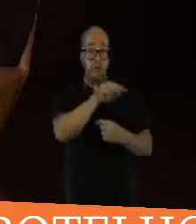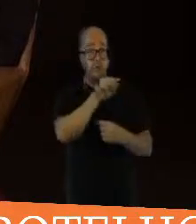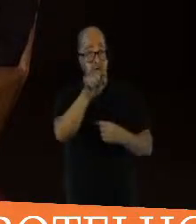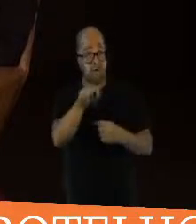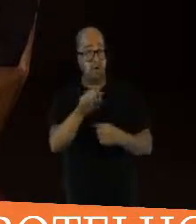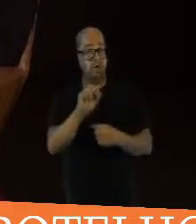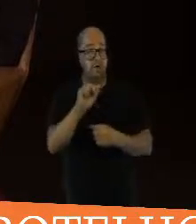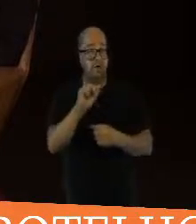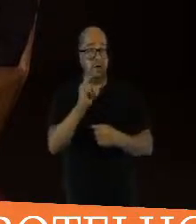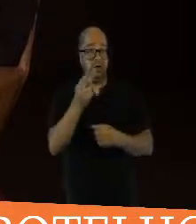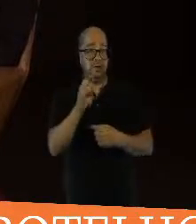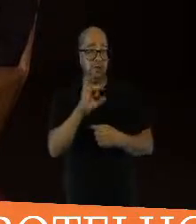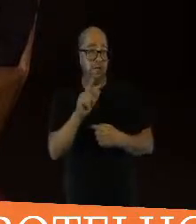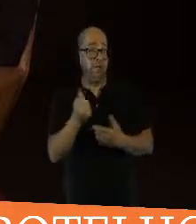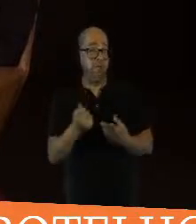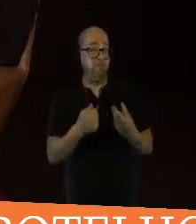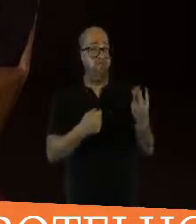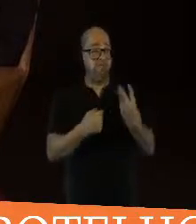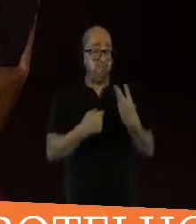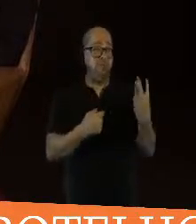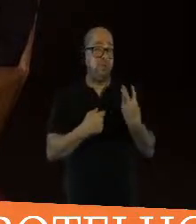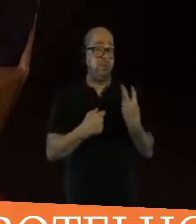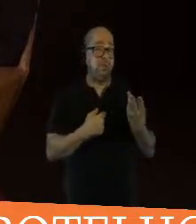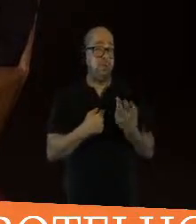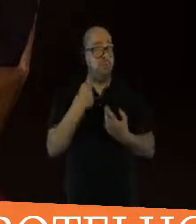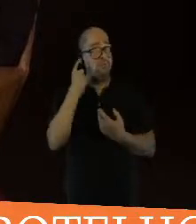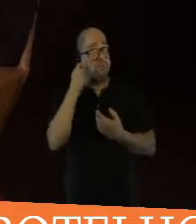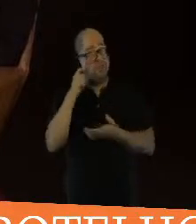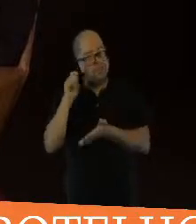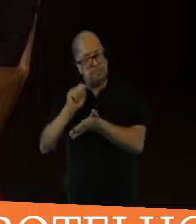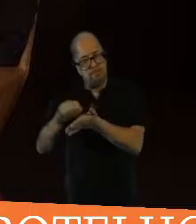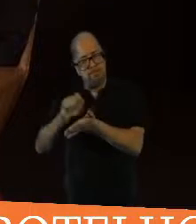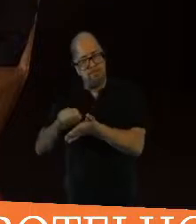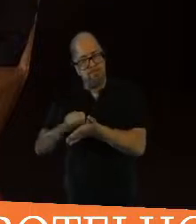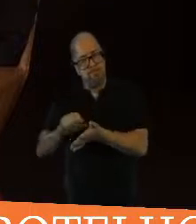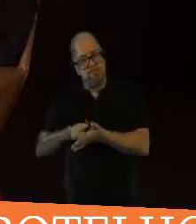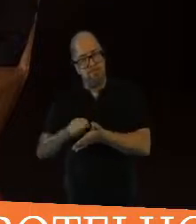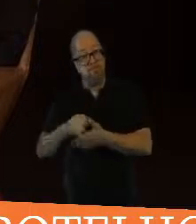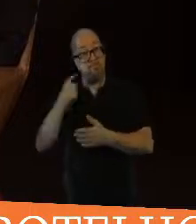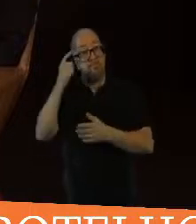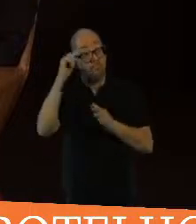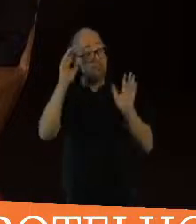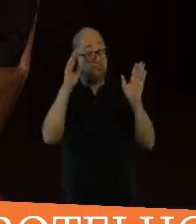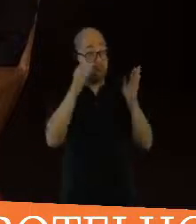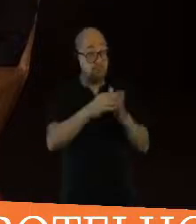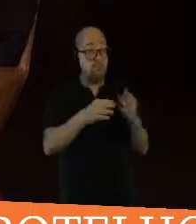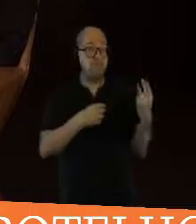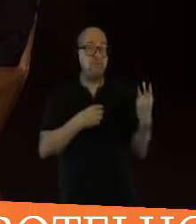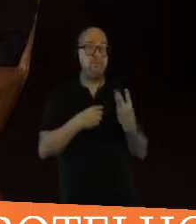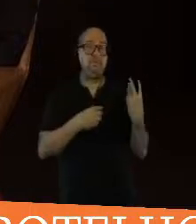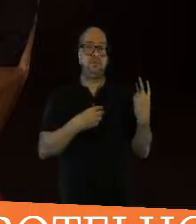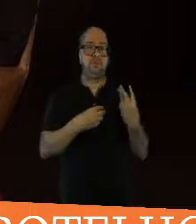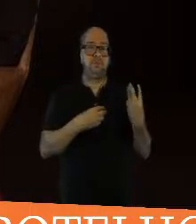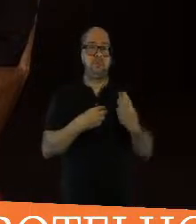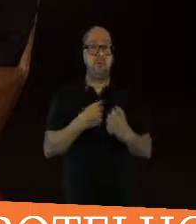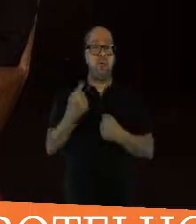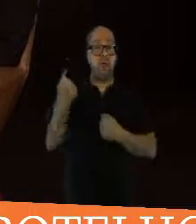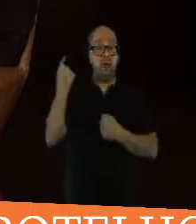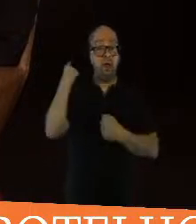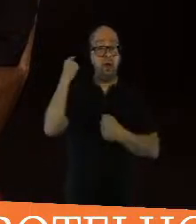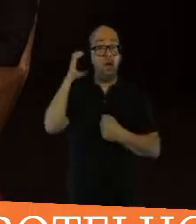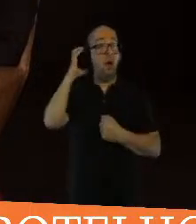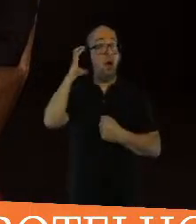Sheila, pensando nessa estrutura. E a gente, na era do rádio, os cantores